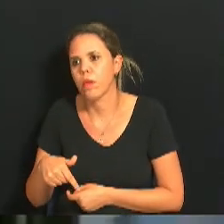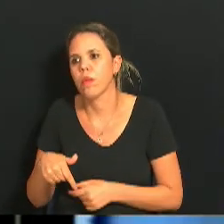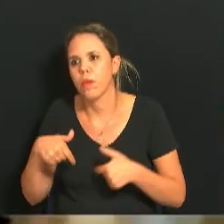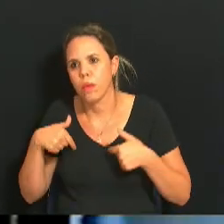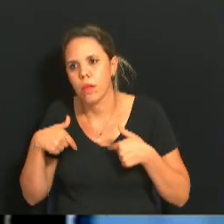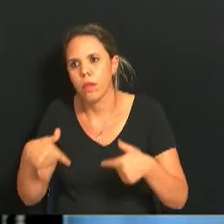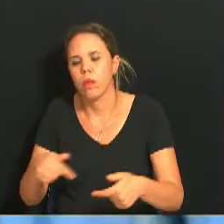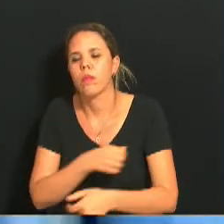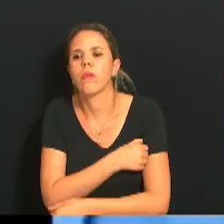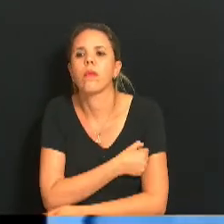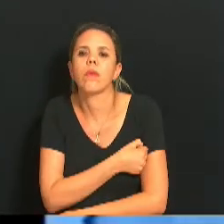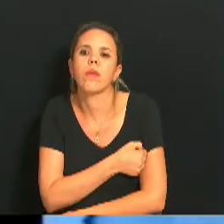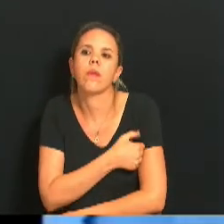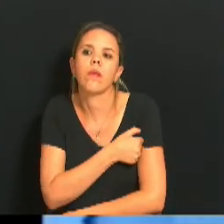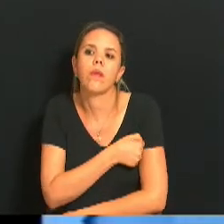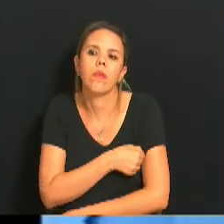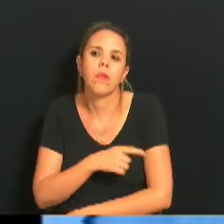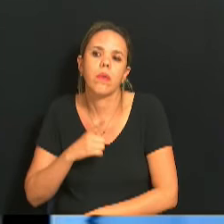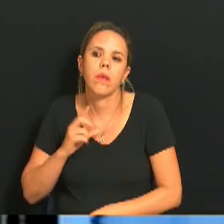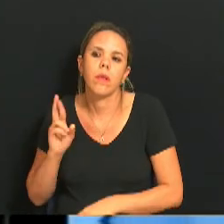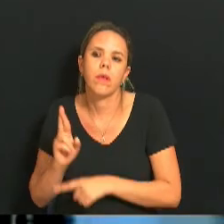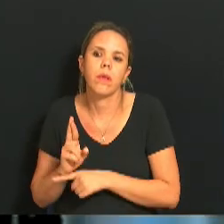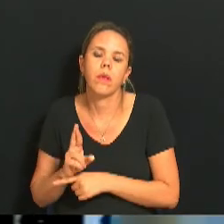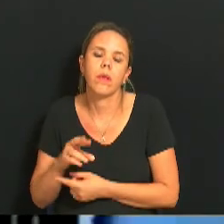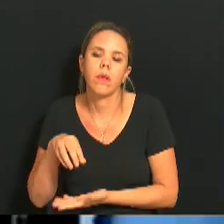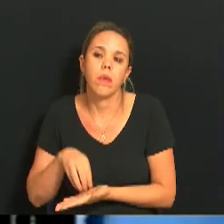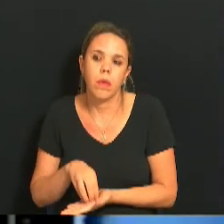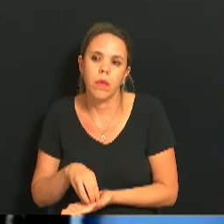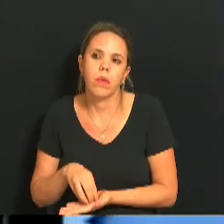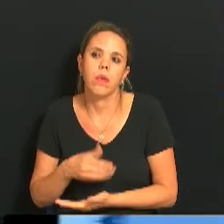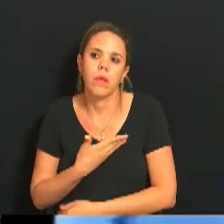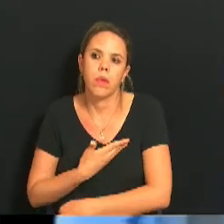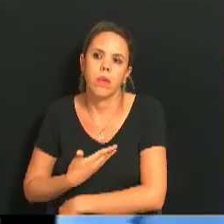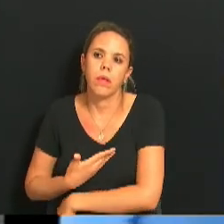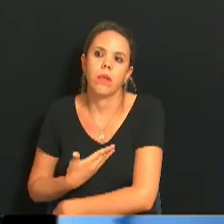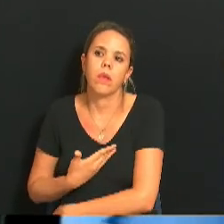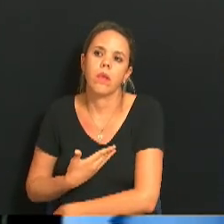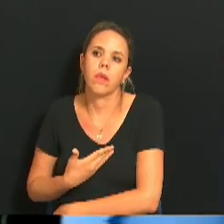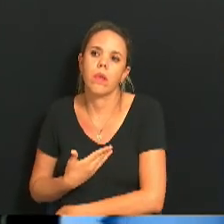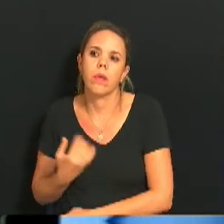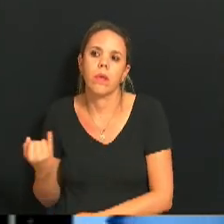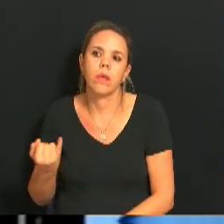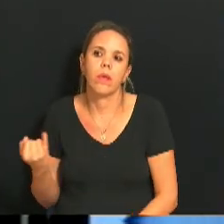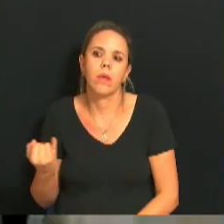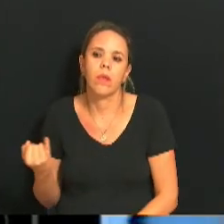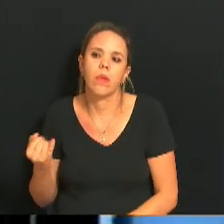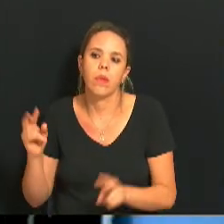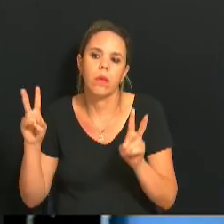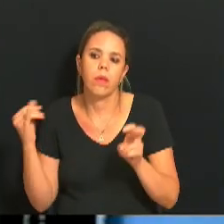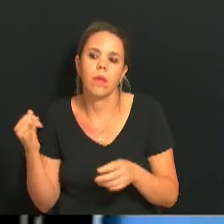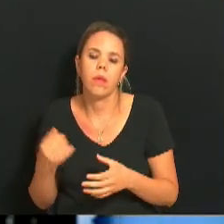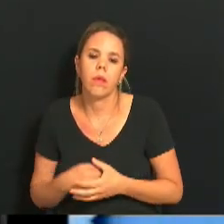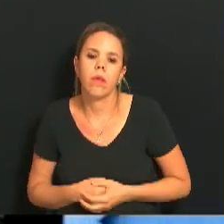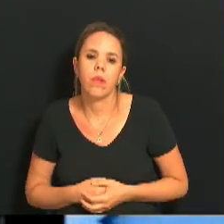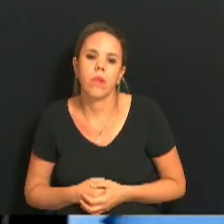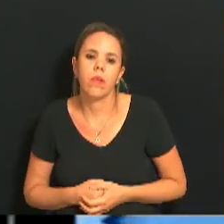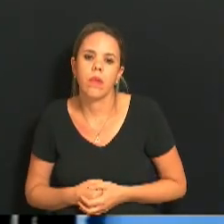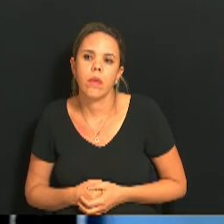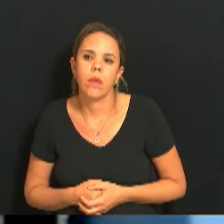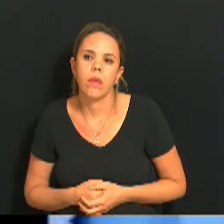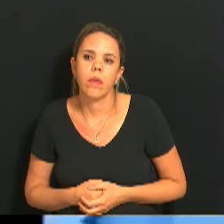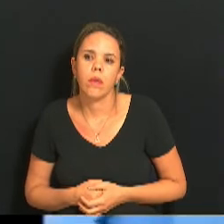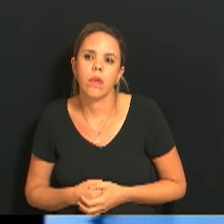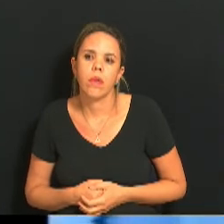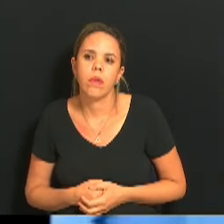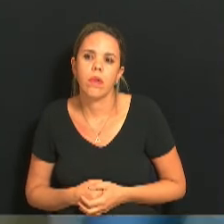atuante e tem um representante no com de par mais que até pela relevância do assunto foi